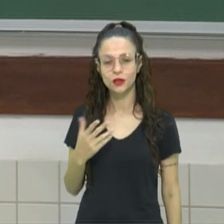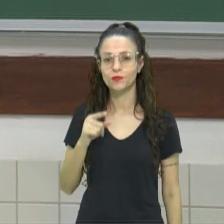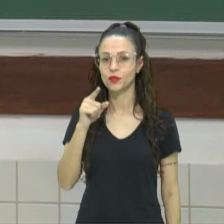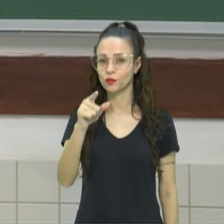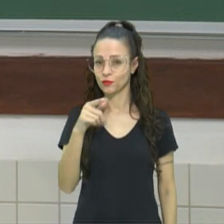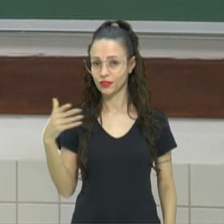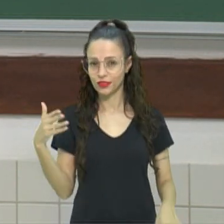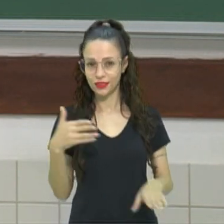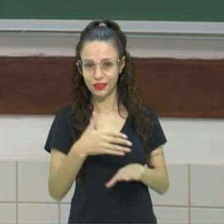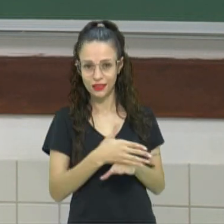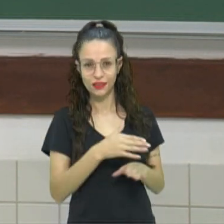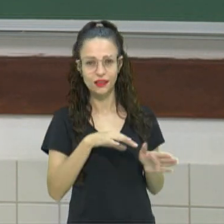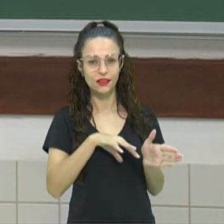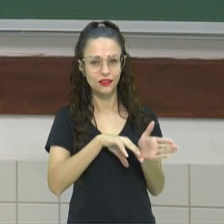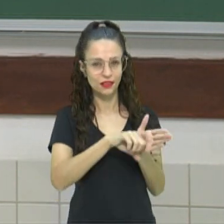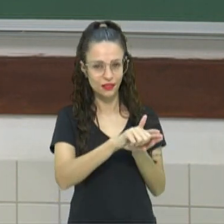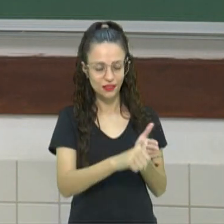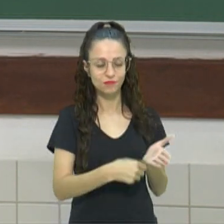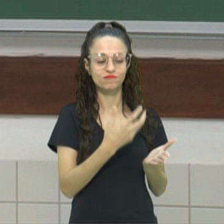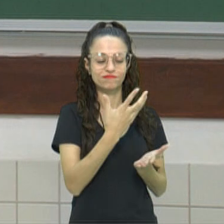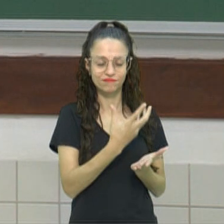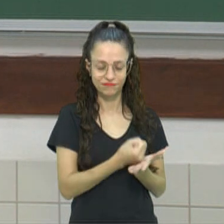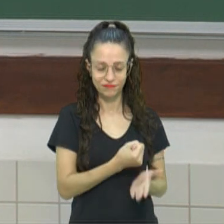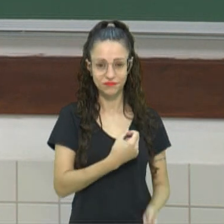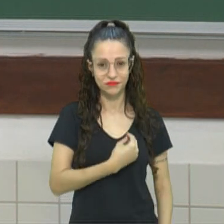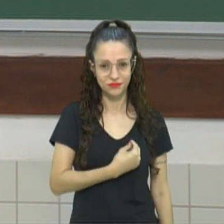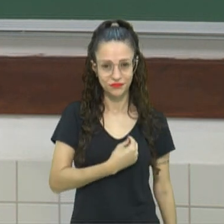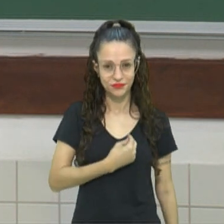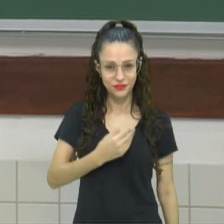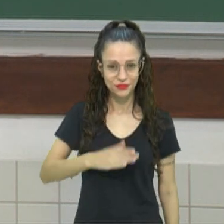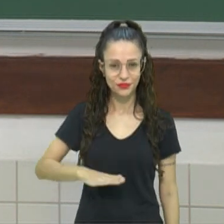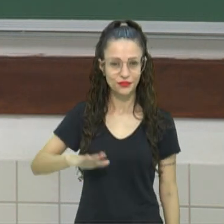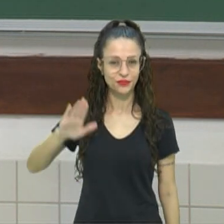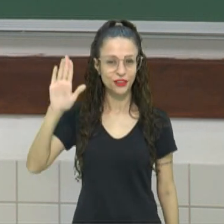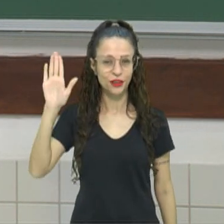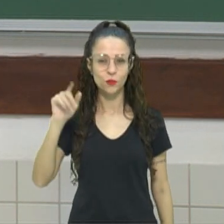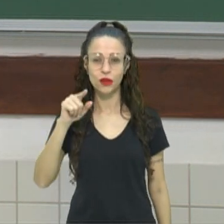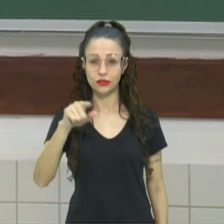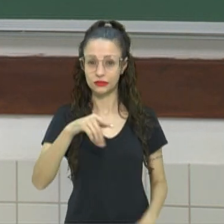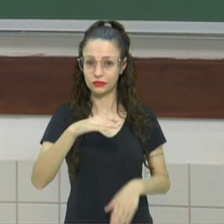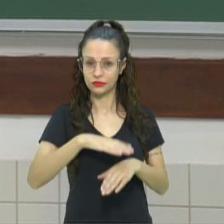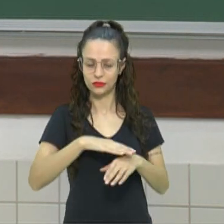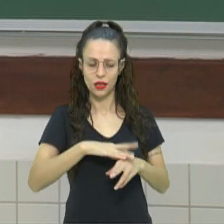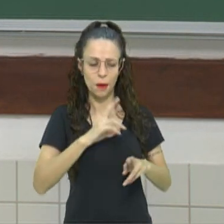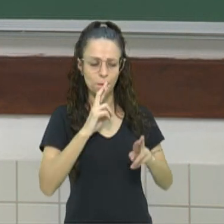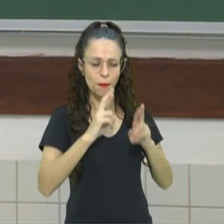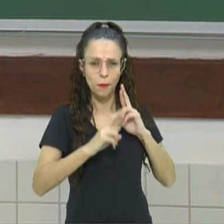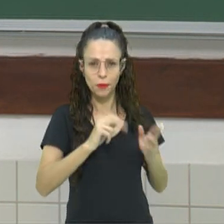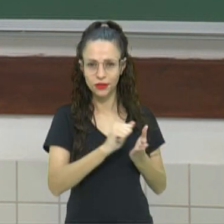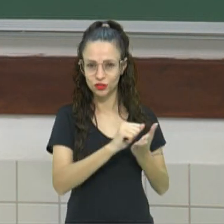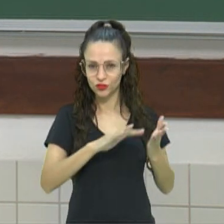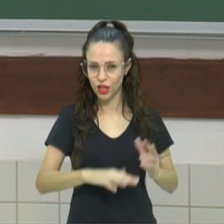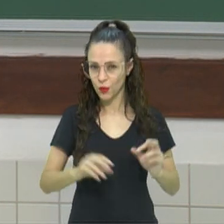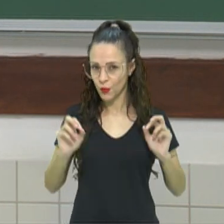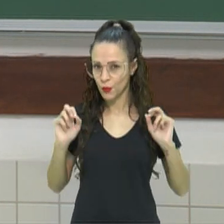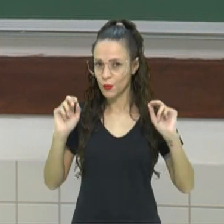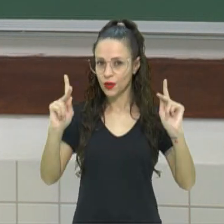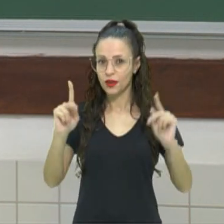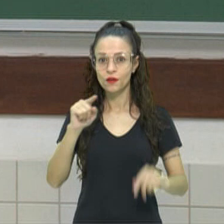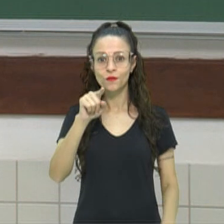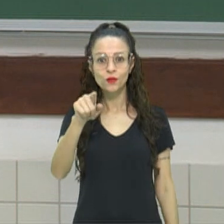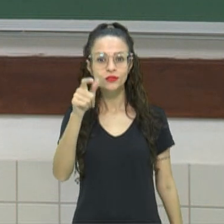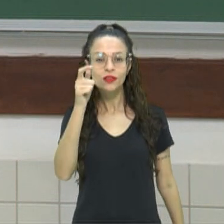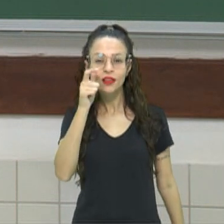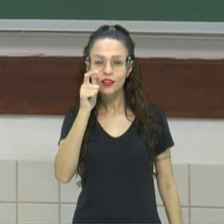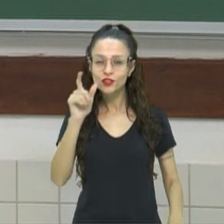no Classroom, registra a sua frequência, coloca lá, faz a sua atividade para ficar tudo ok. E se você está vendo